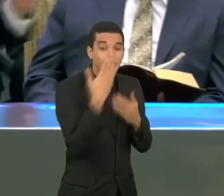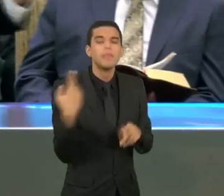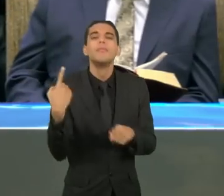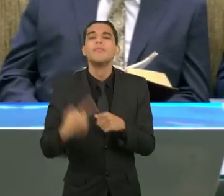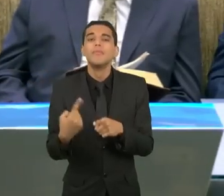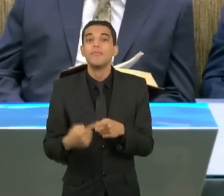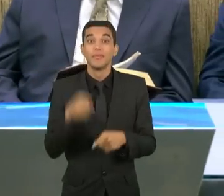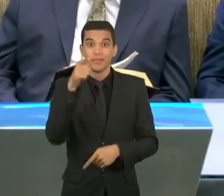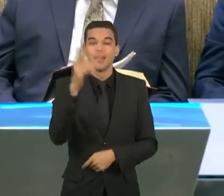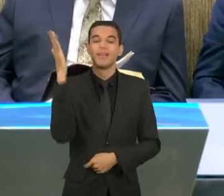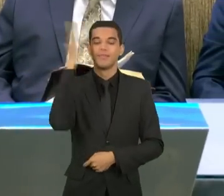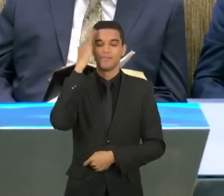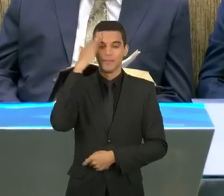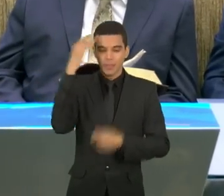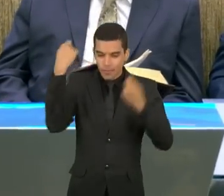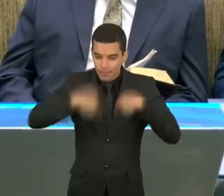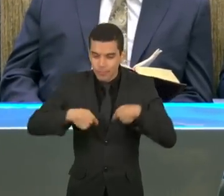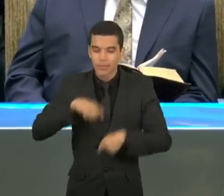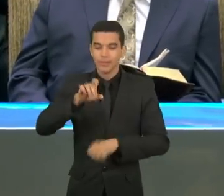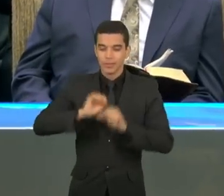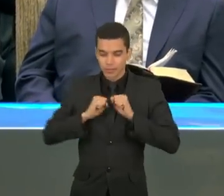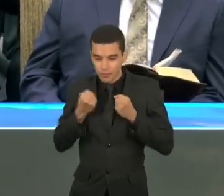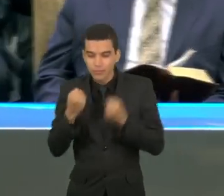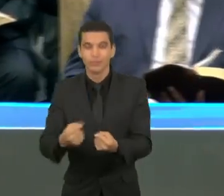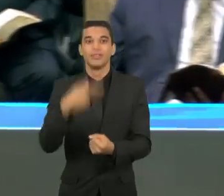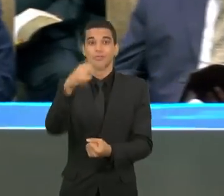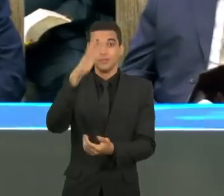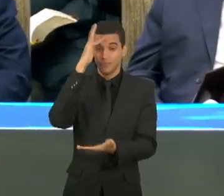que você tem que batalhar pela sua fé.